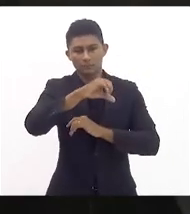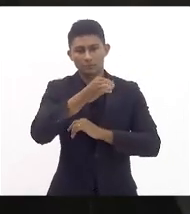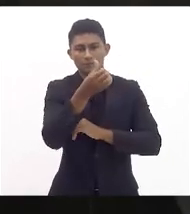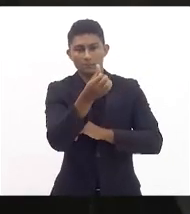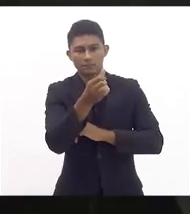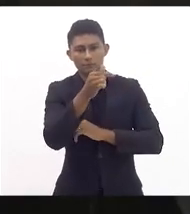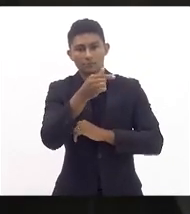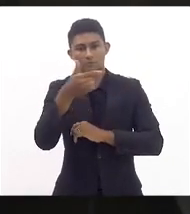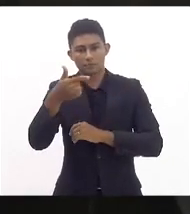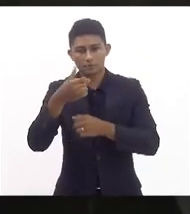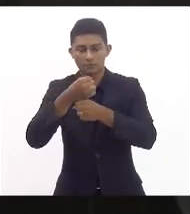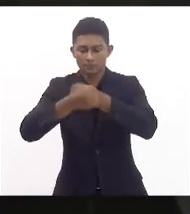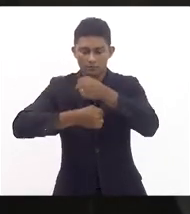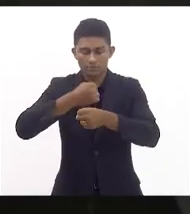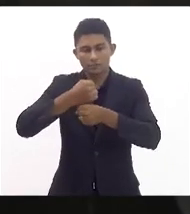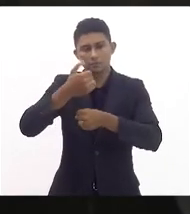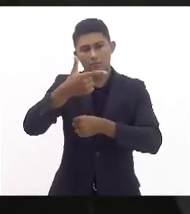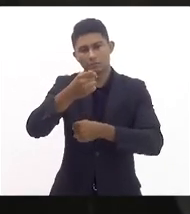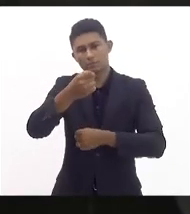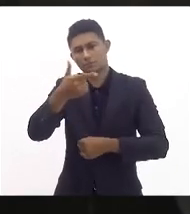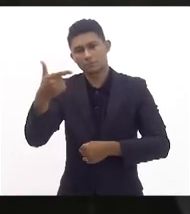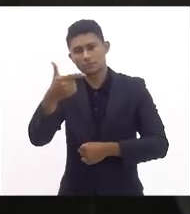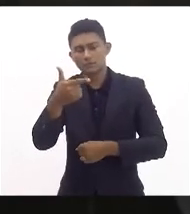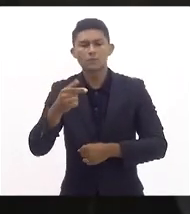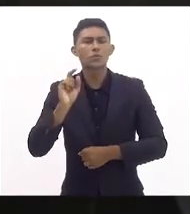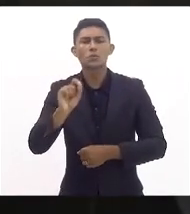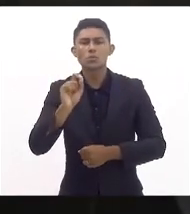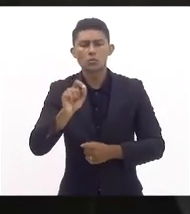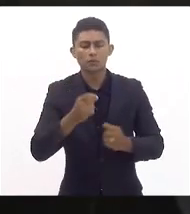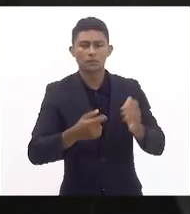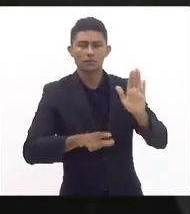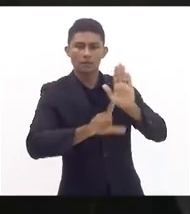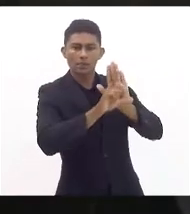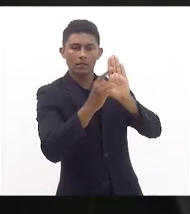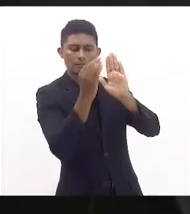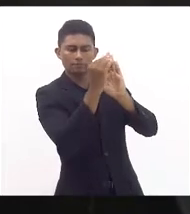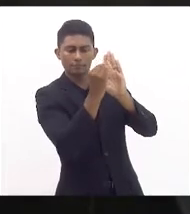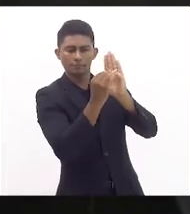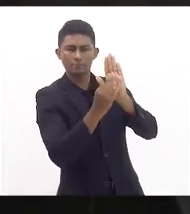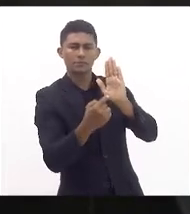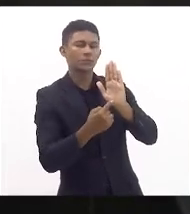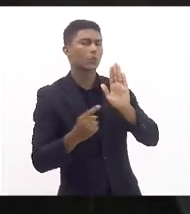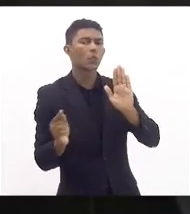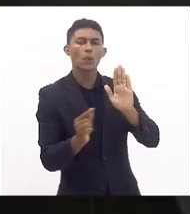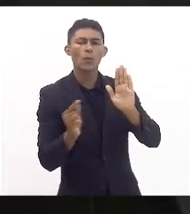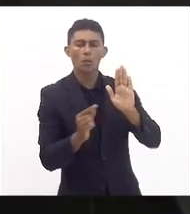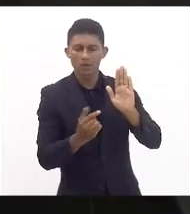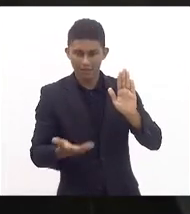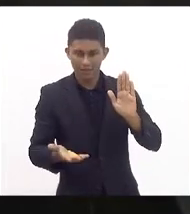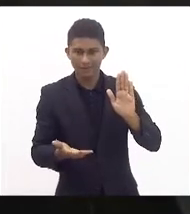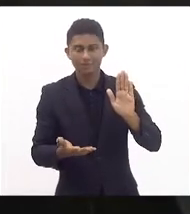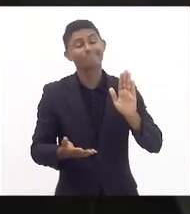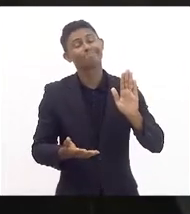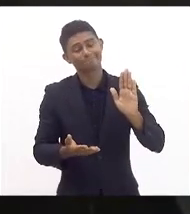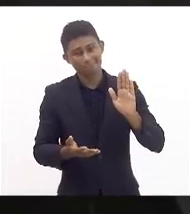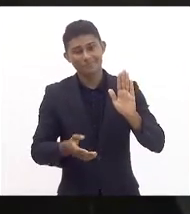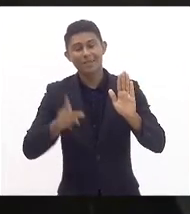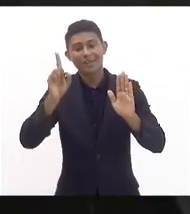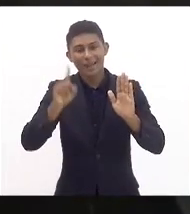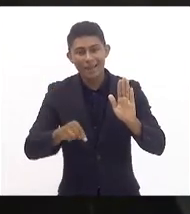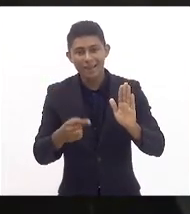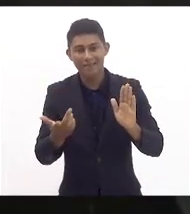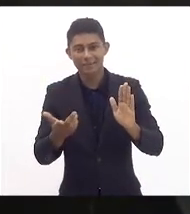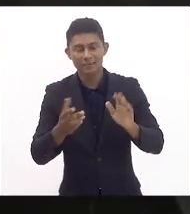9.662, de 2022, que prevê a promoção e a garantia de vagas